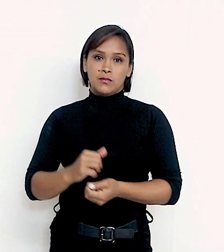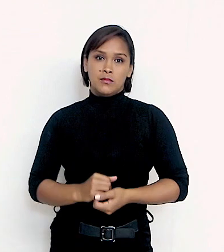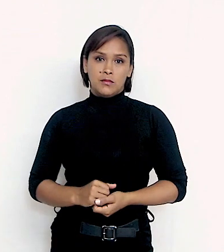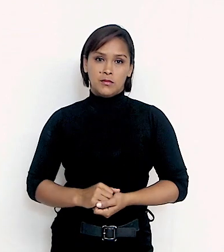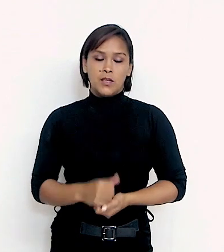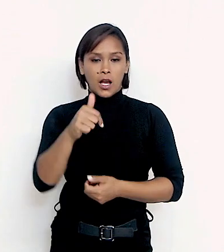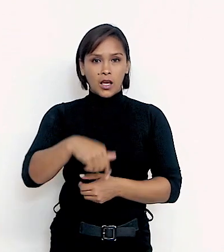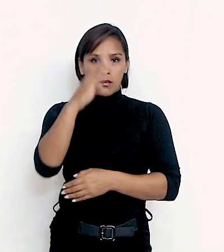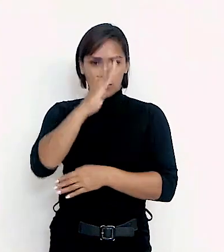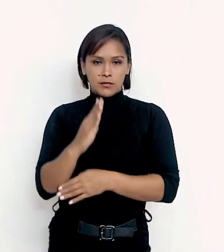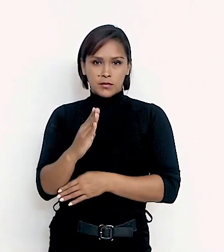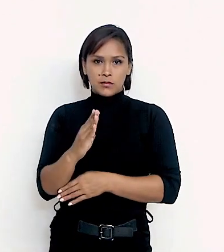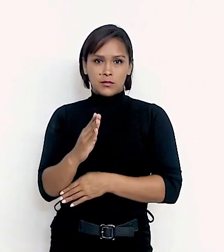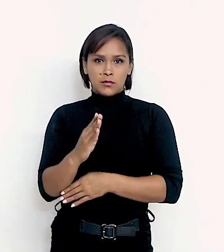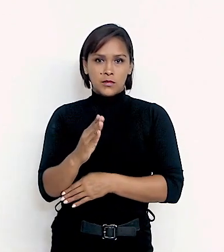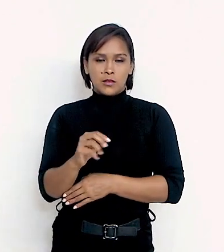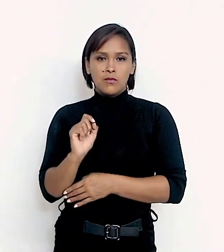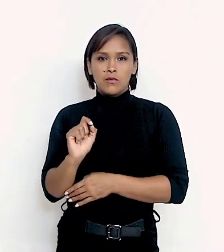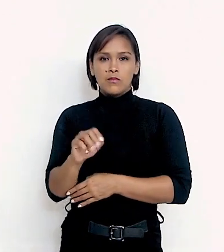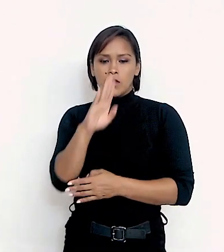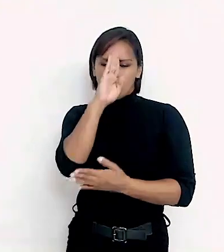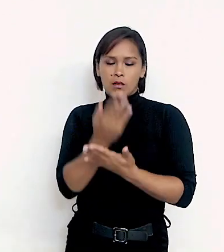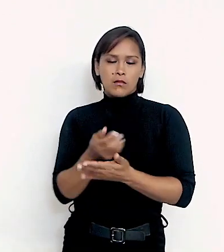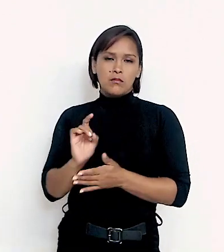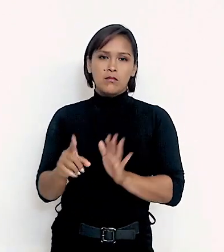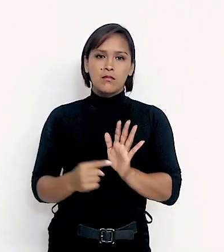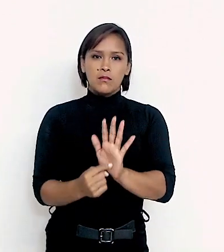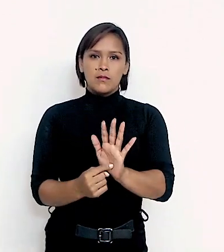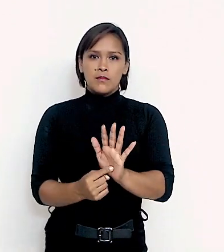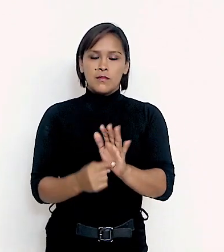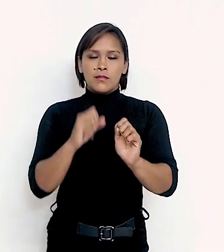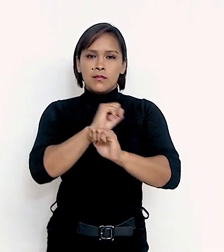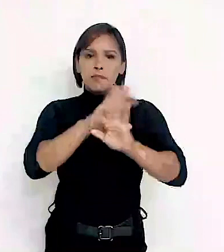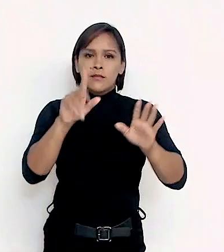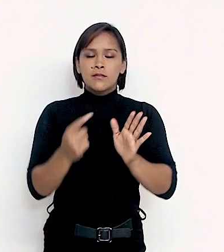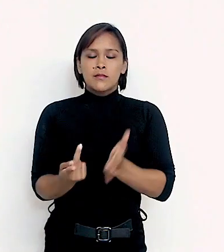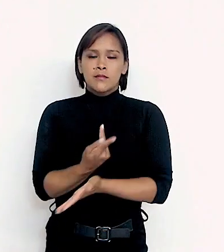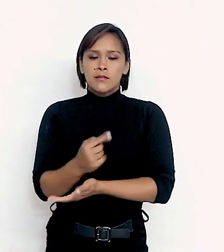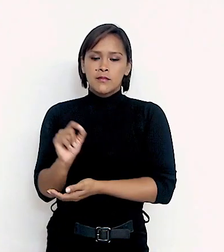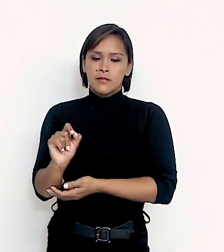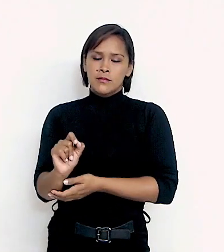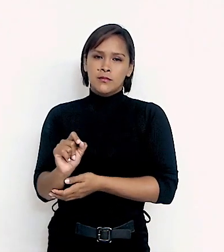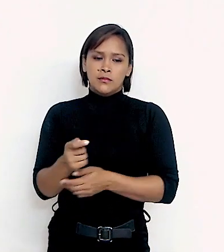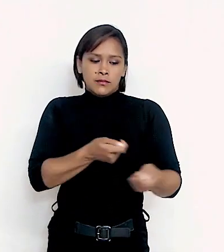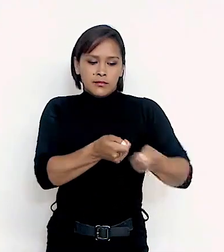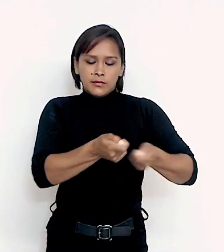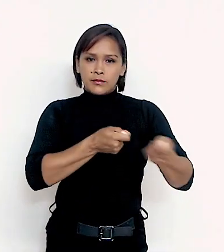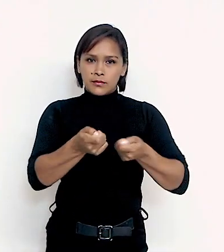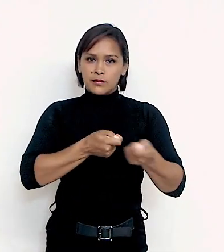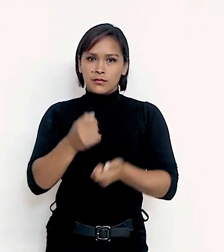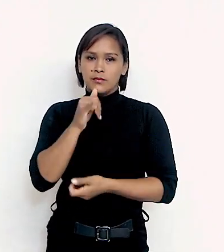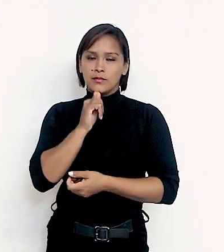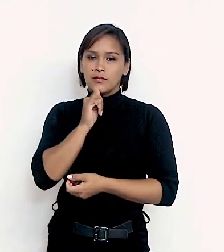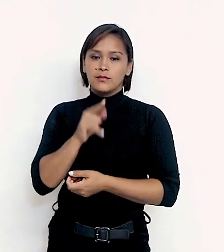no Brasil é o que eu acho que apenas demonstra muito claramente a competitividade